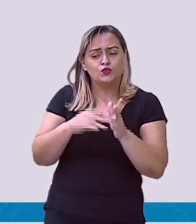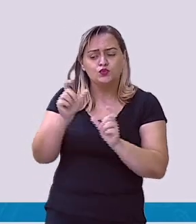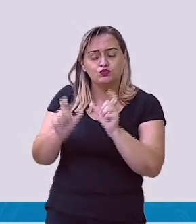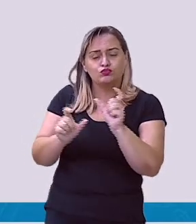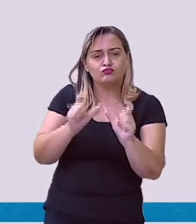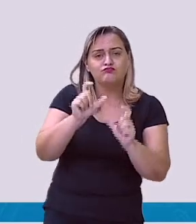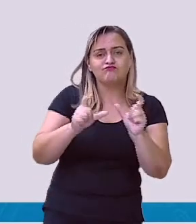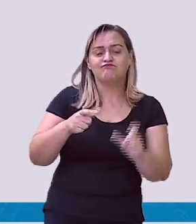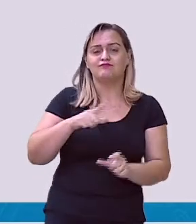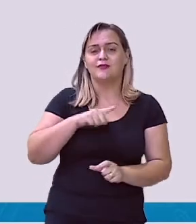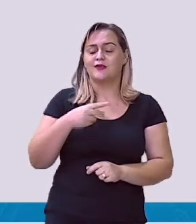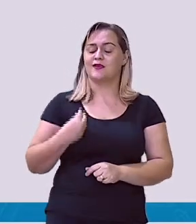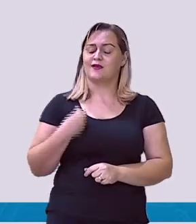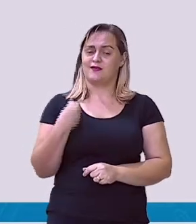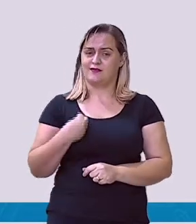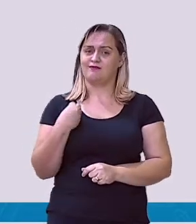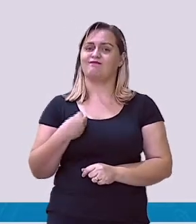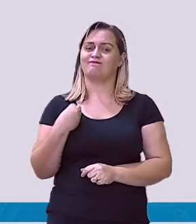vida.